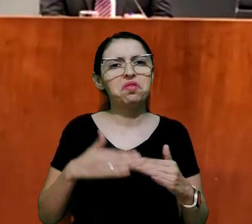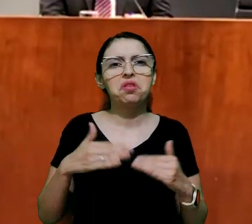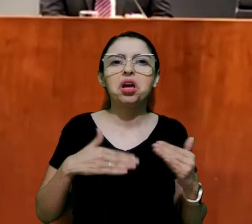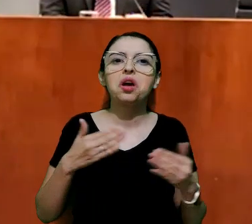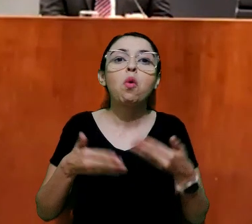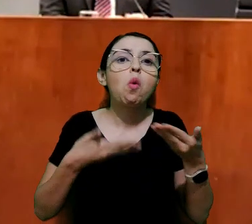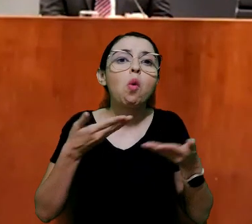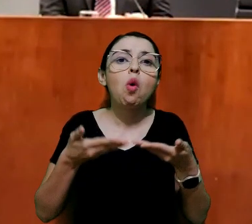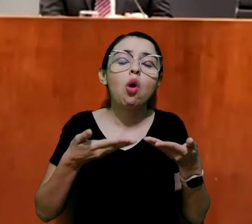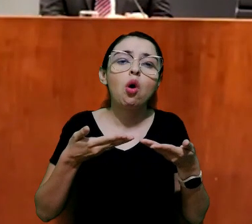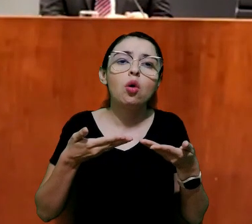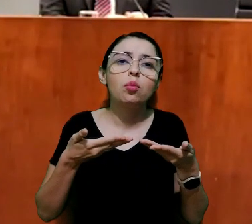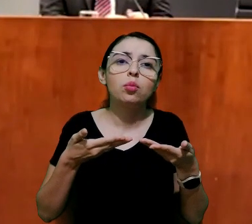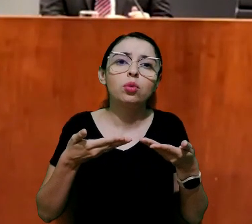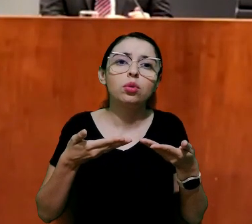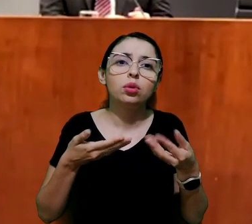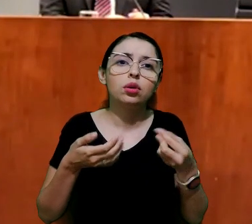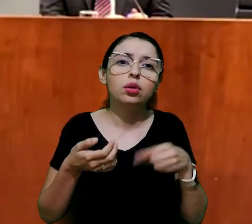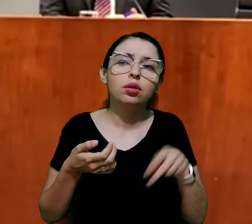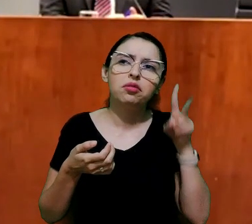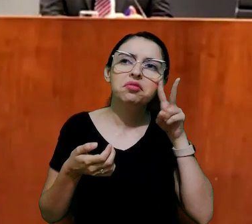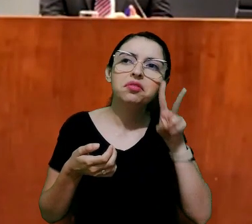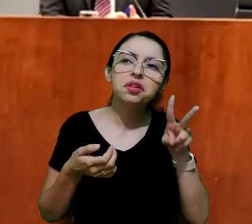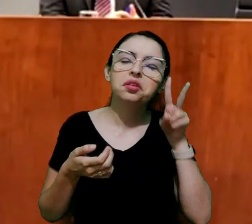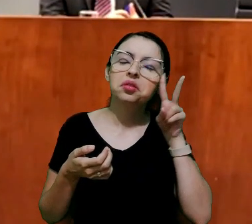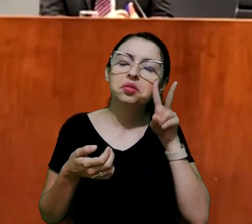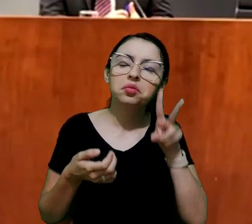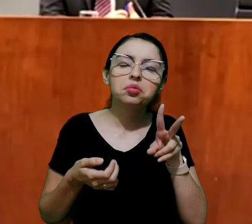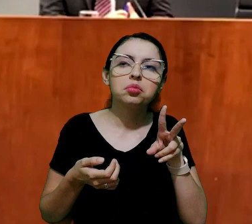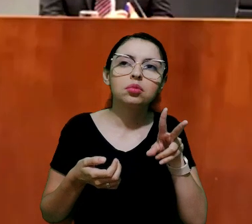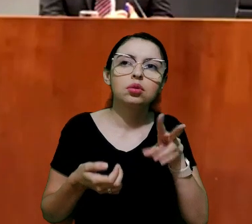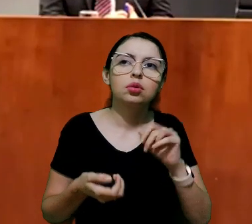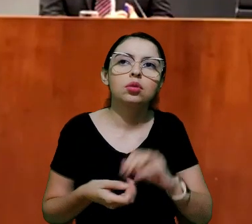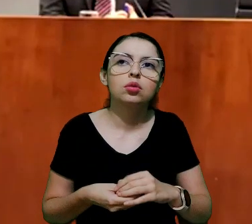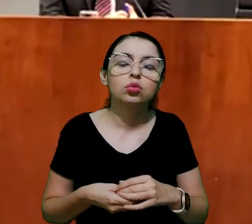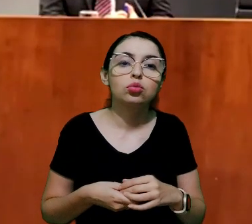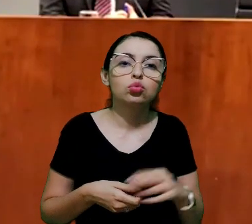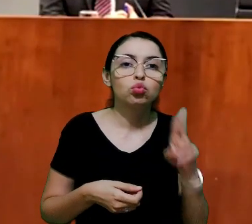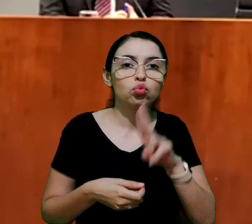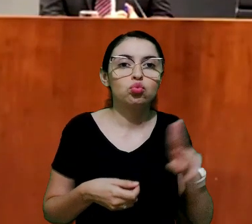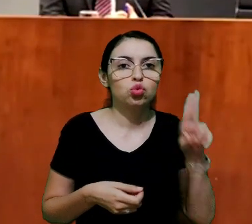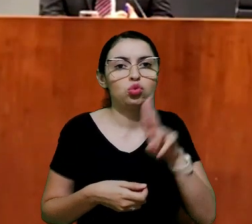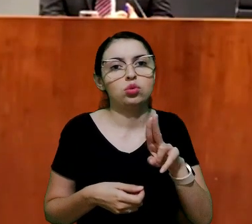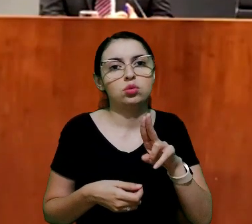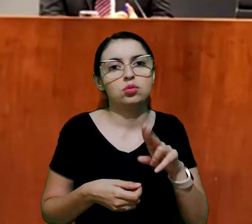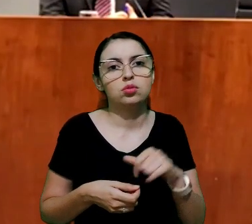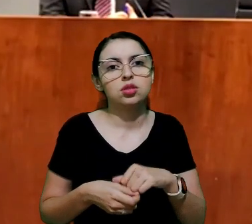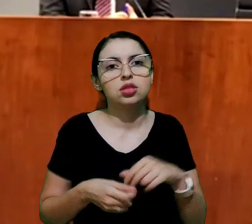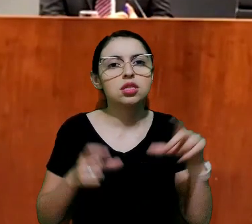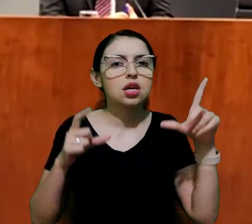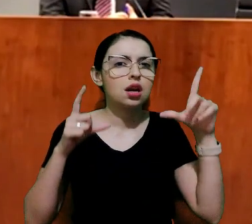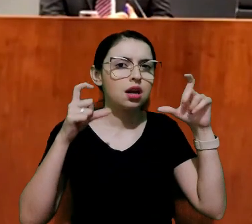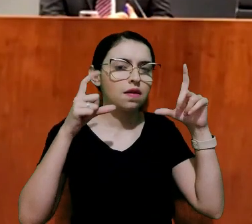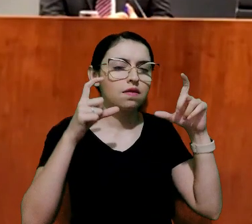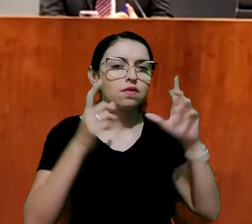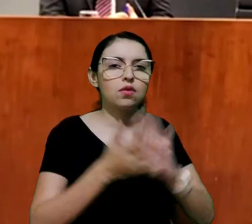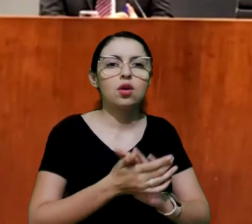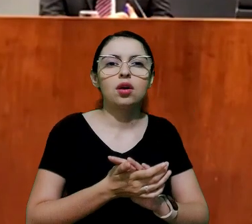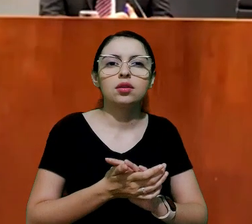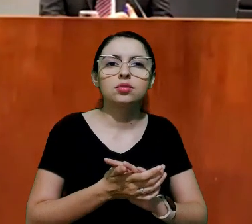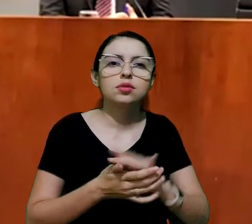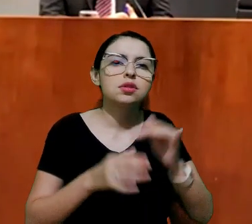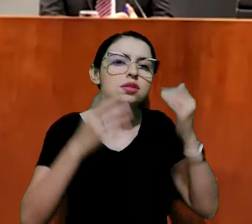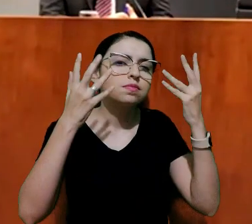o que se tem verificado muito é a utilização de fotos, de